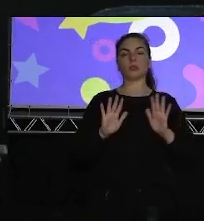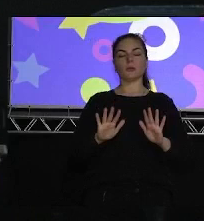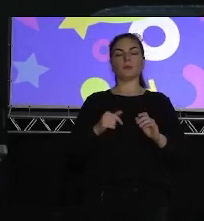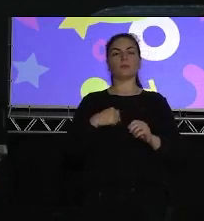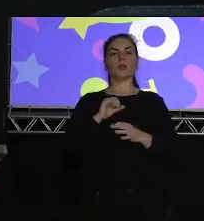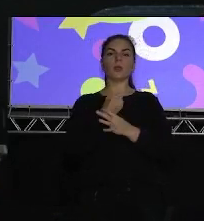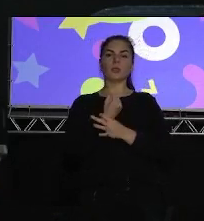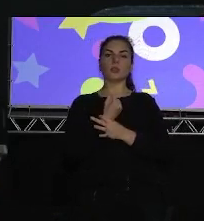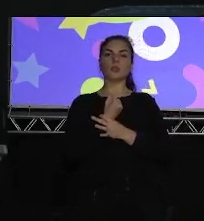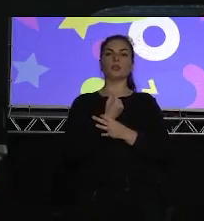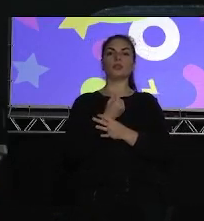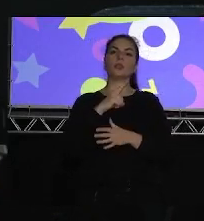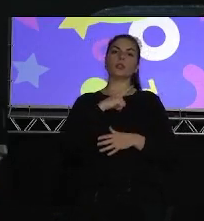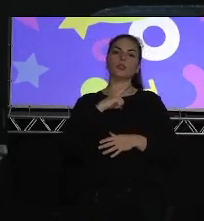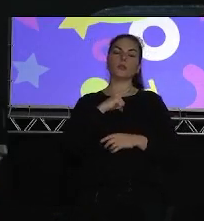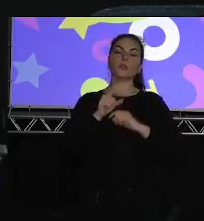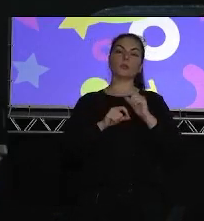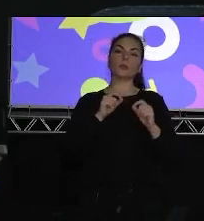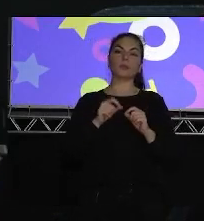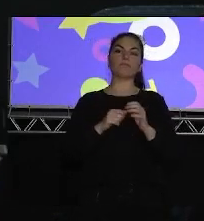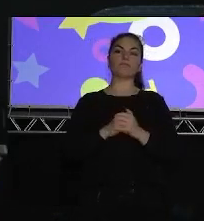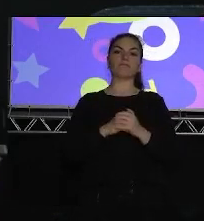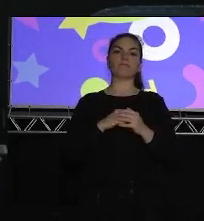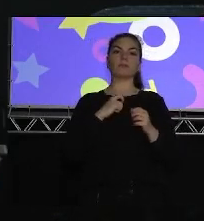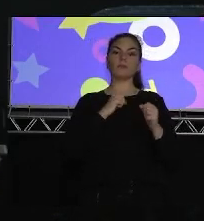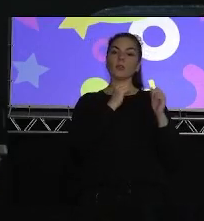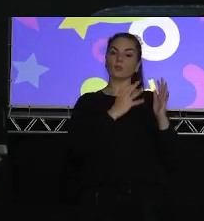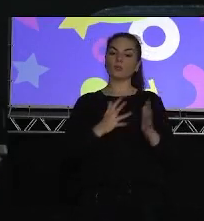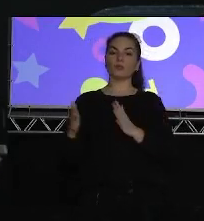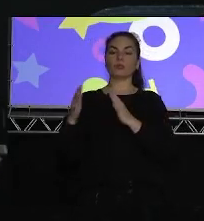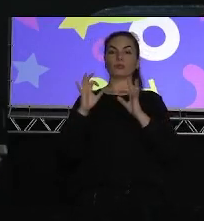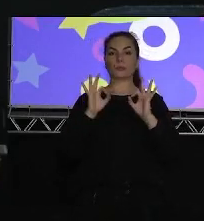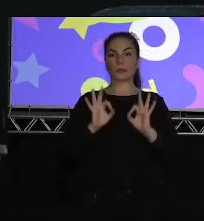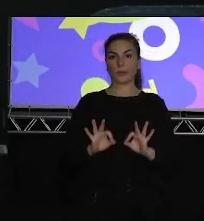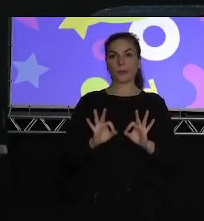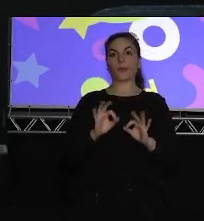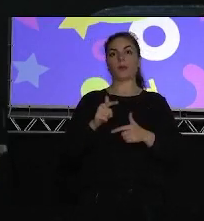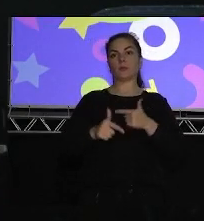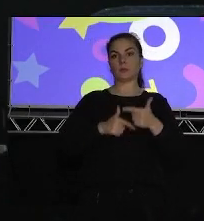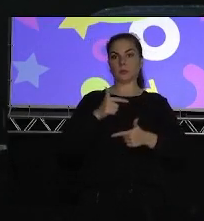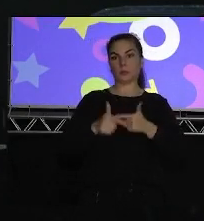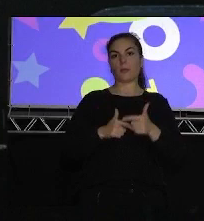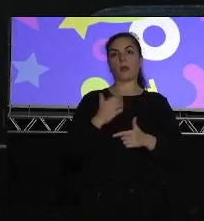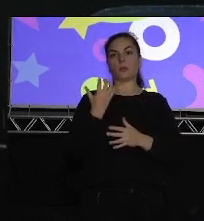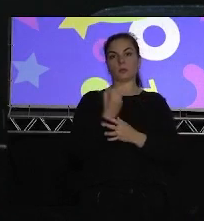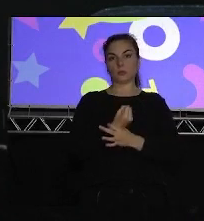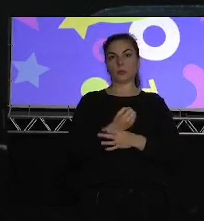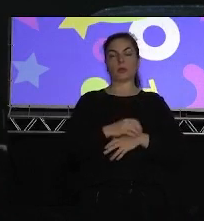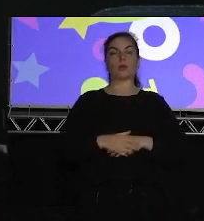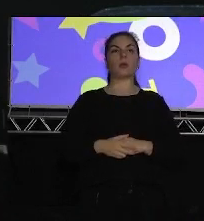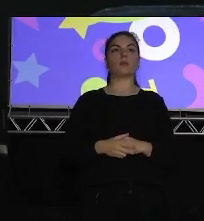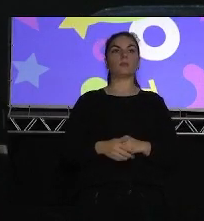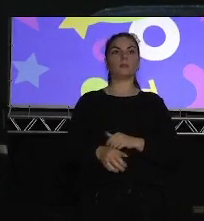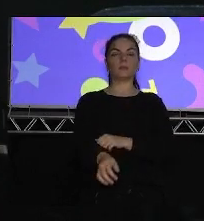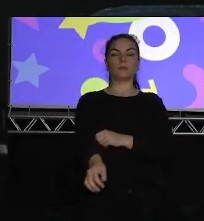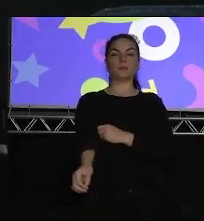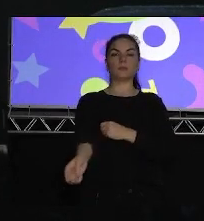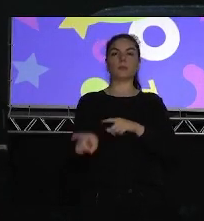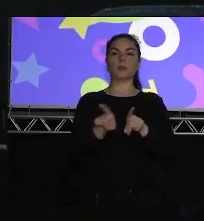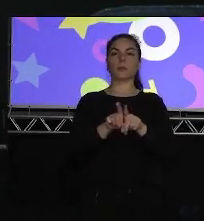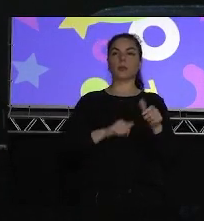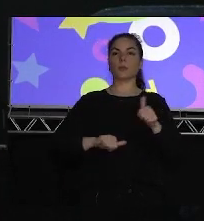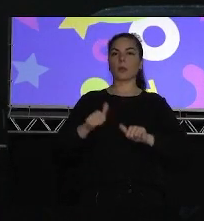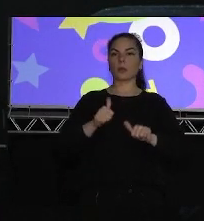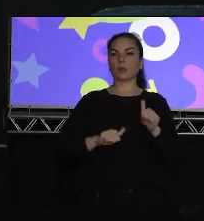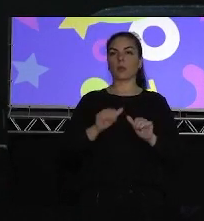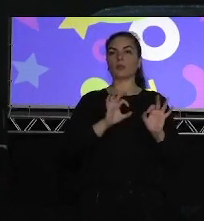tivesse um fluxo adequado e sustentável de trabalho, garantir a qualidade e execução do trabalho, eficiência